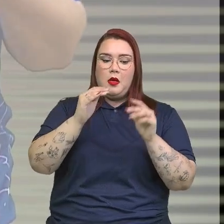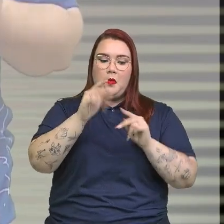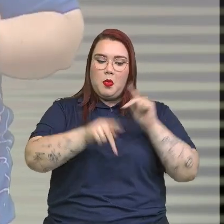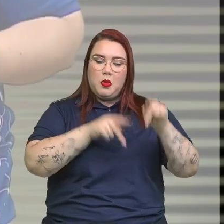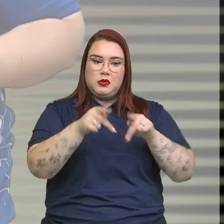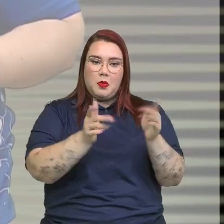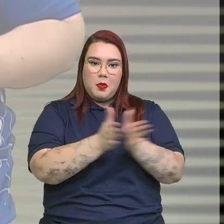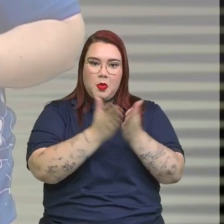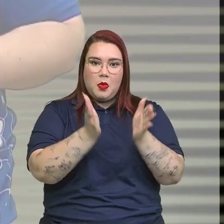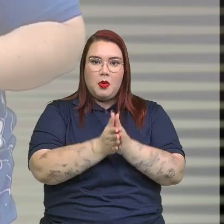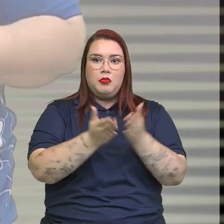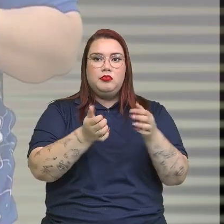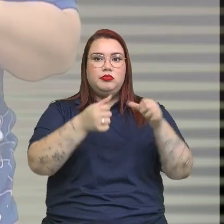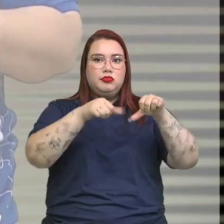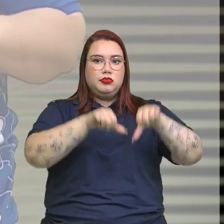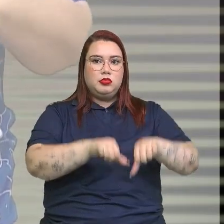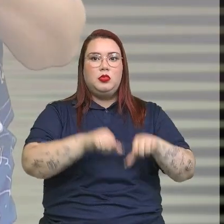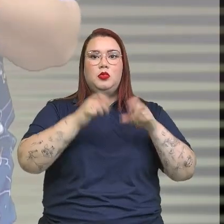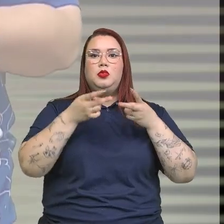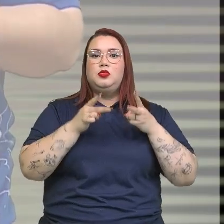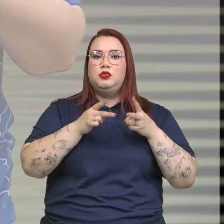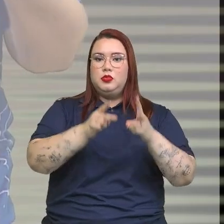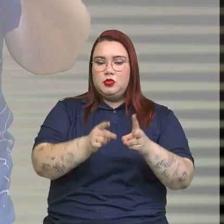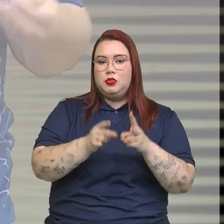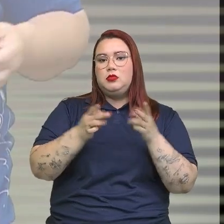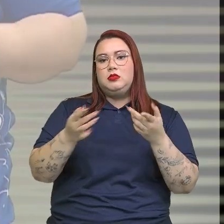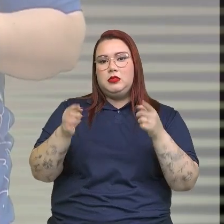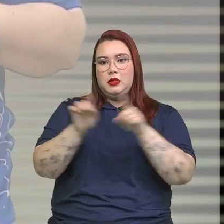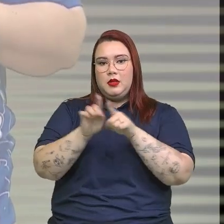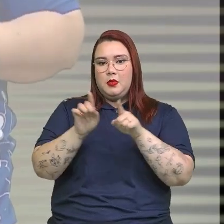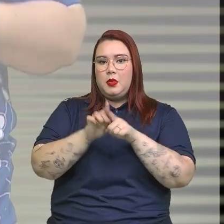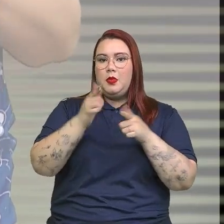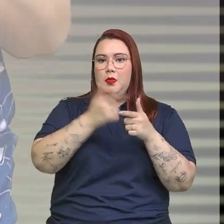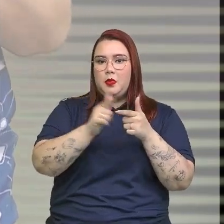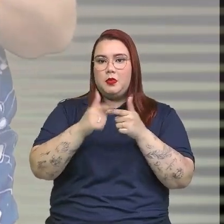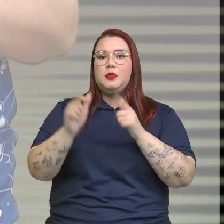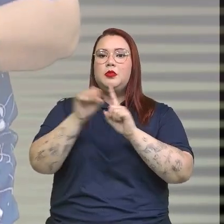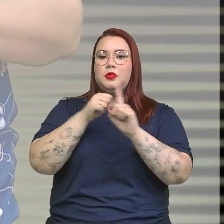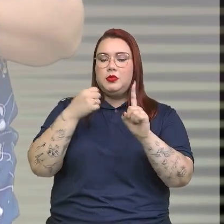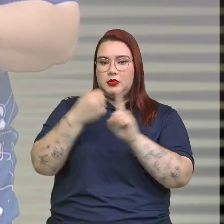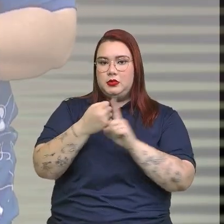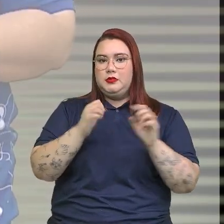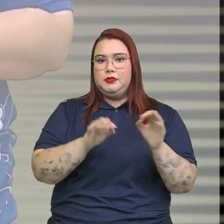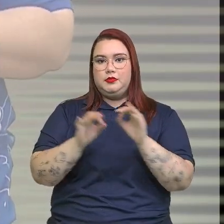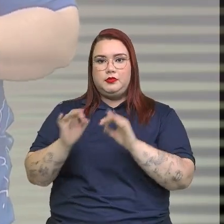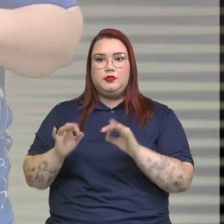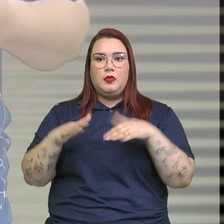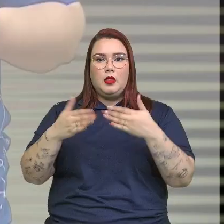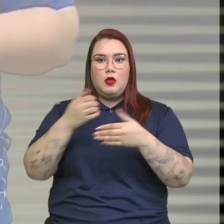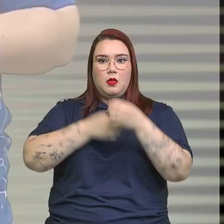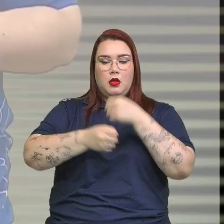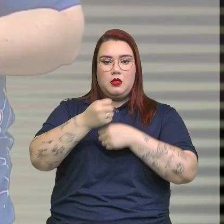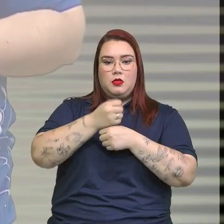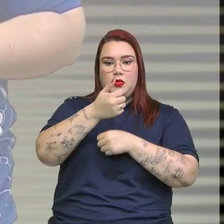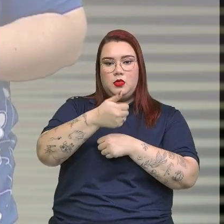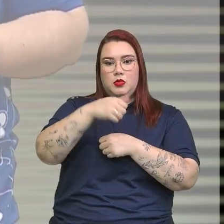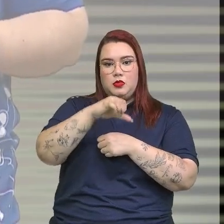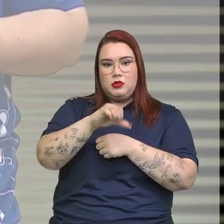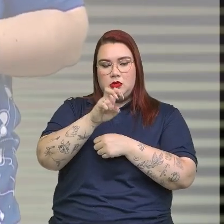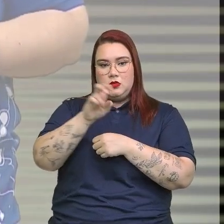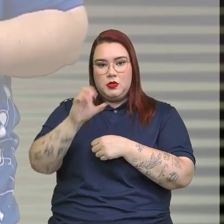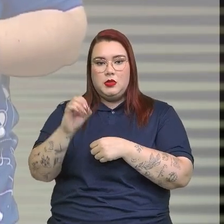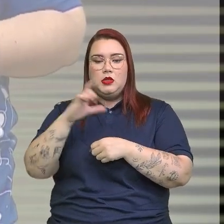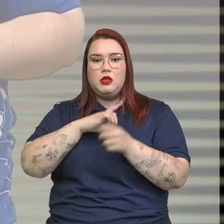forma, continua também com com os seus problemas, então, sociais. A partir dos anos 50, nós temos também o quê?